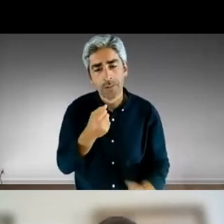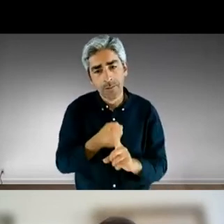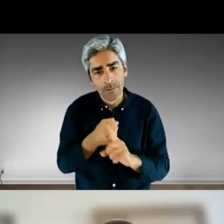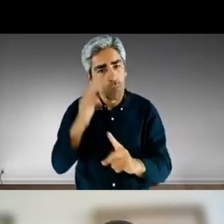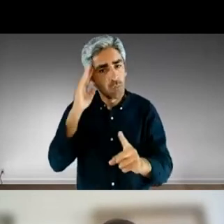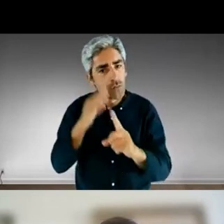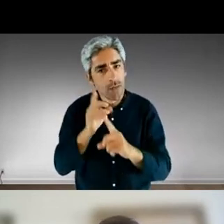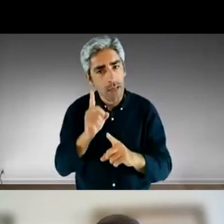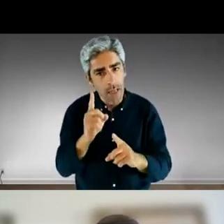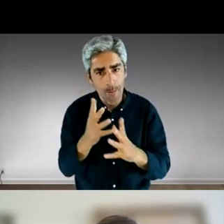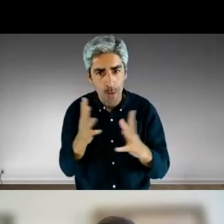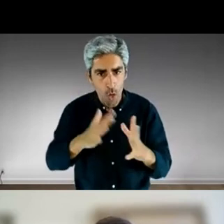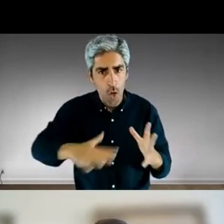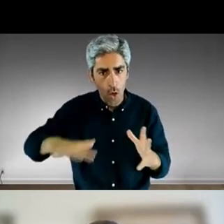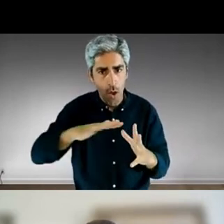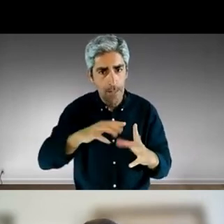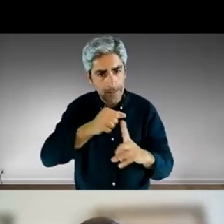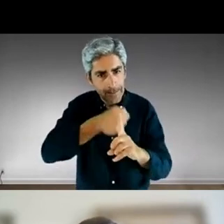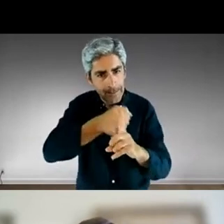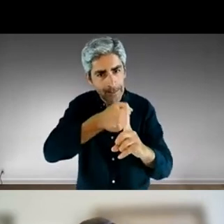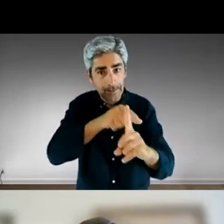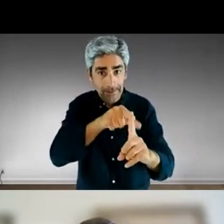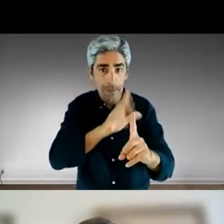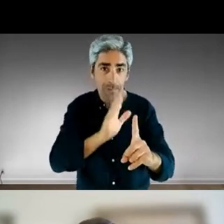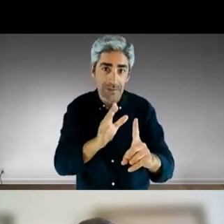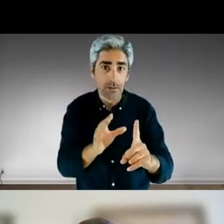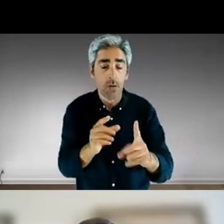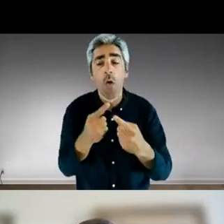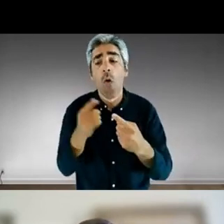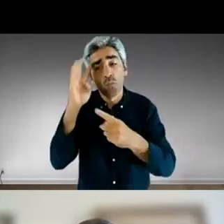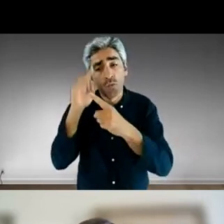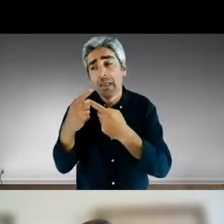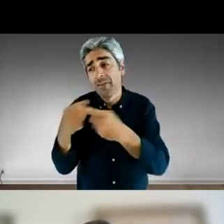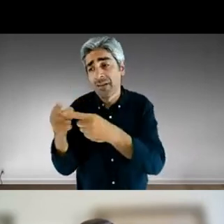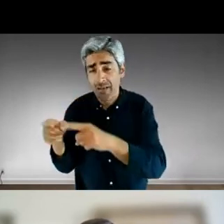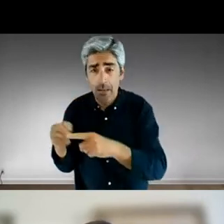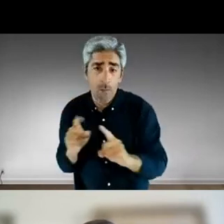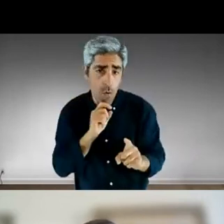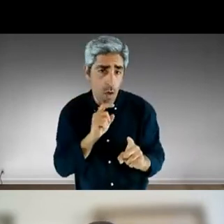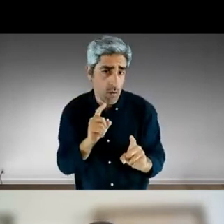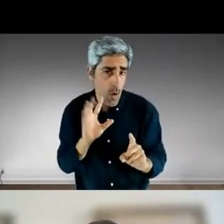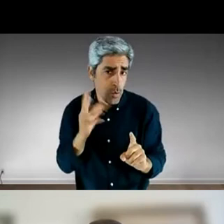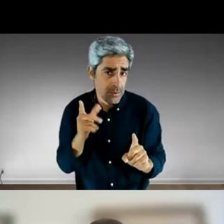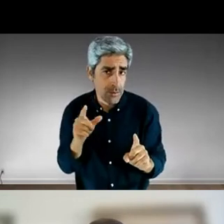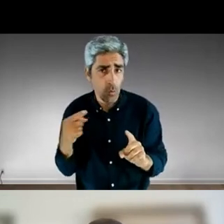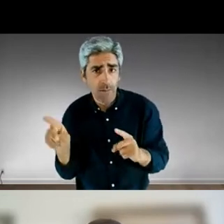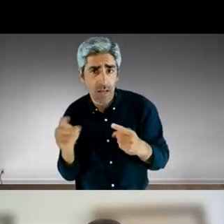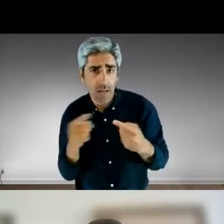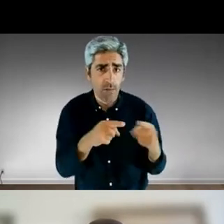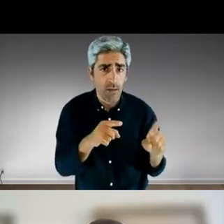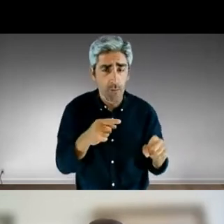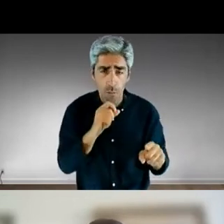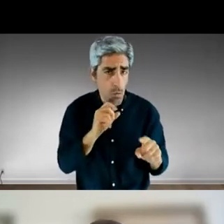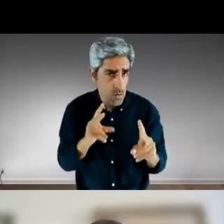propósito, ou uma grande parte de nós, não é? Mas temos todos propósitos diferentes, ou podemos ter, e isso também é legítimo. E, portanto,